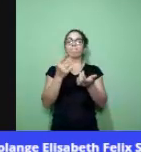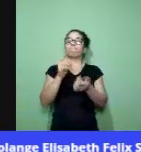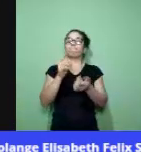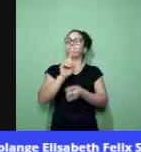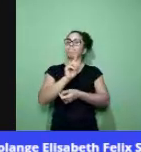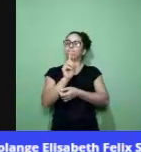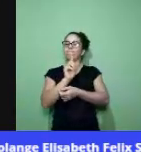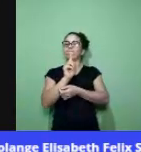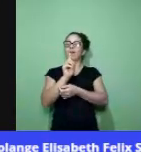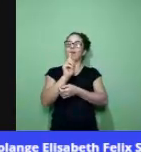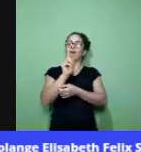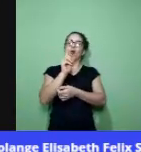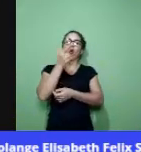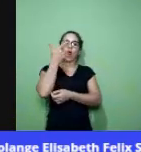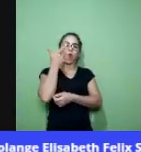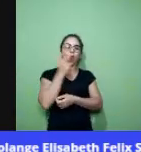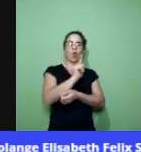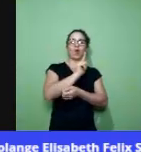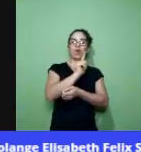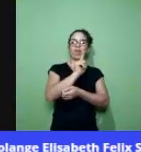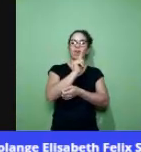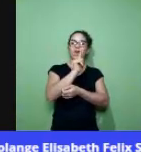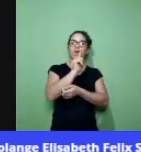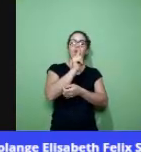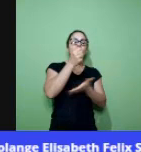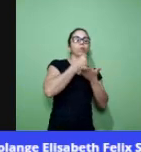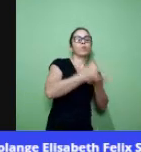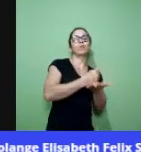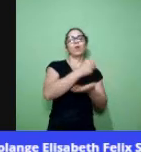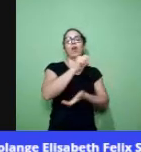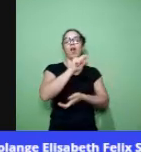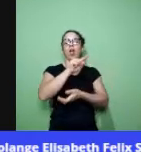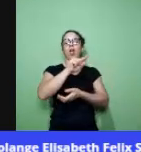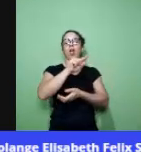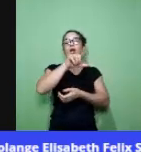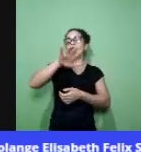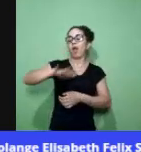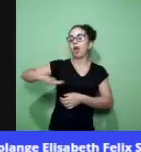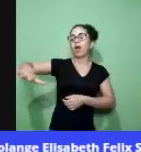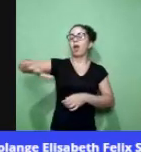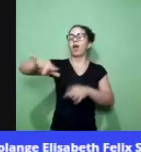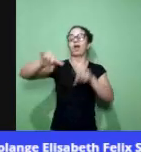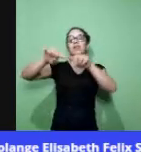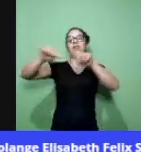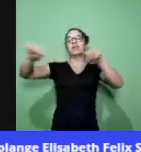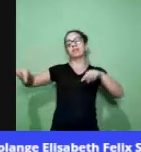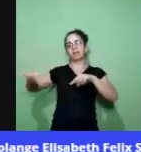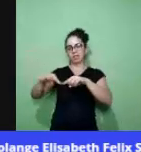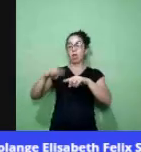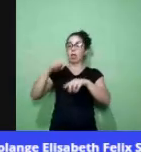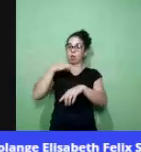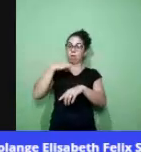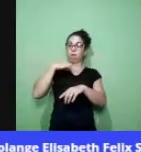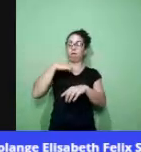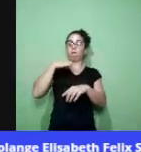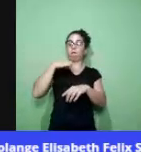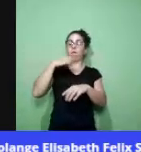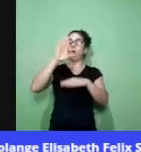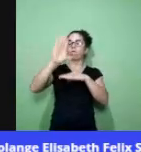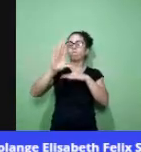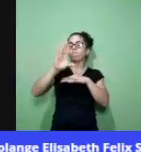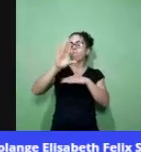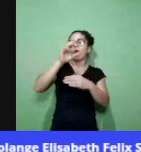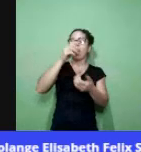atenderia a ele esse material que eu vou oferecer para a sala. Então, eu vou fazer o quê? Eu vou elaborar uma tecnologia assistiva que atenda